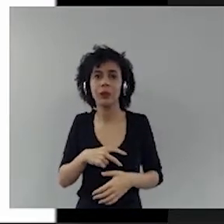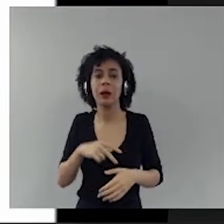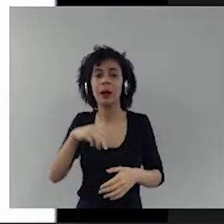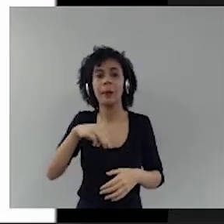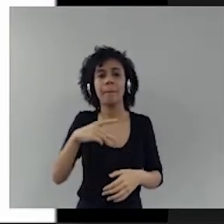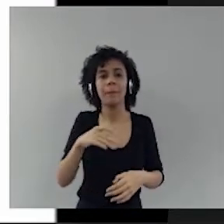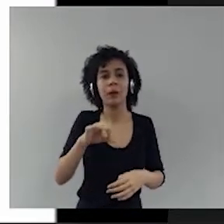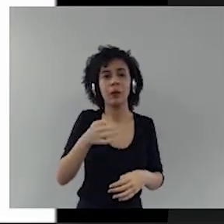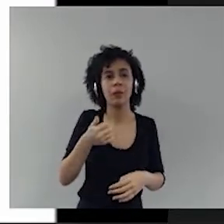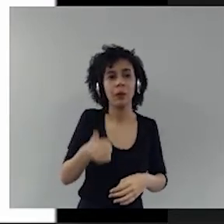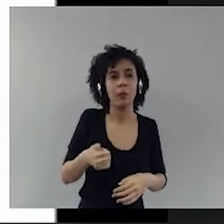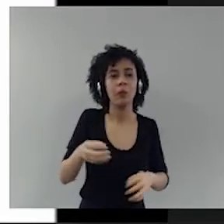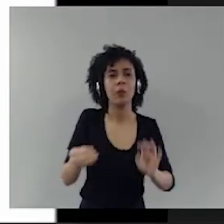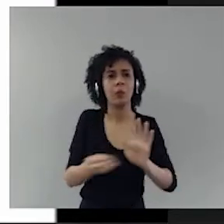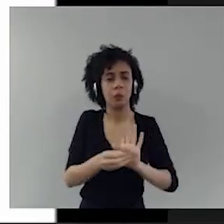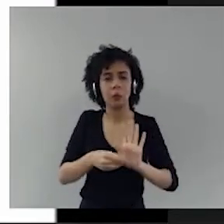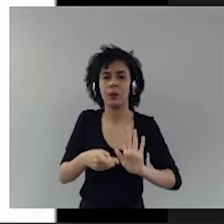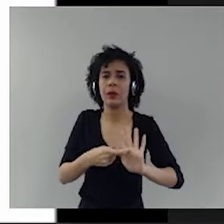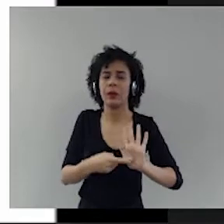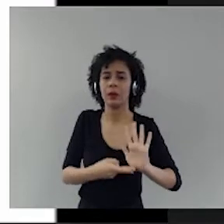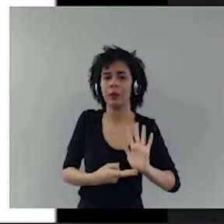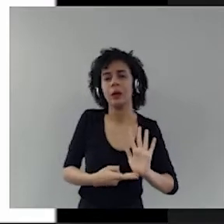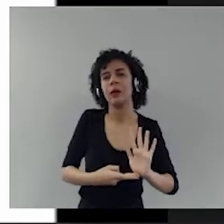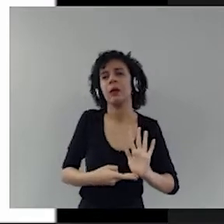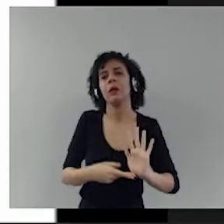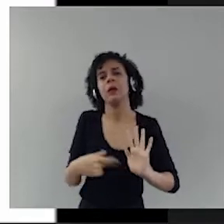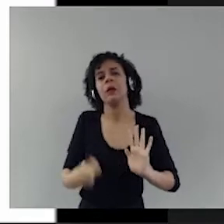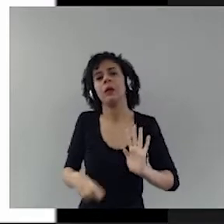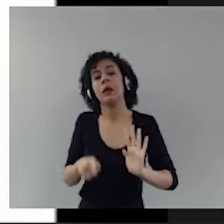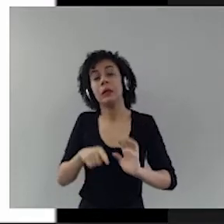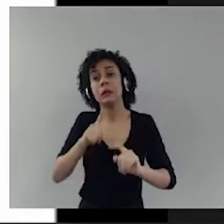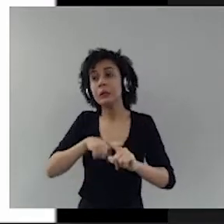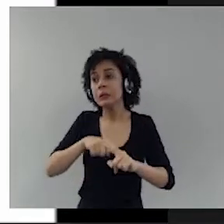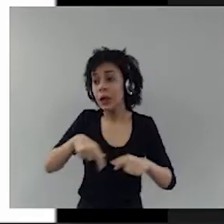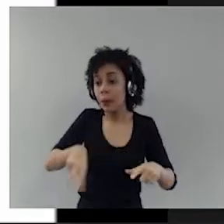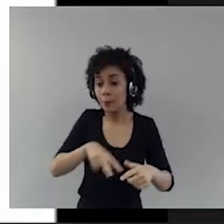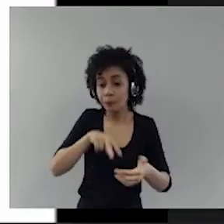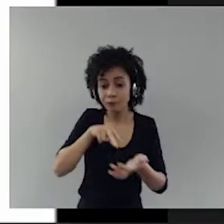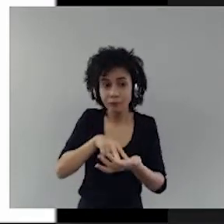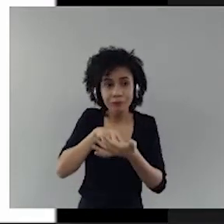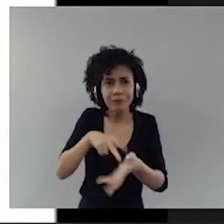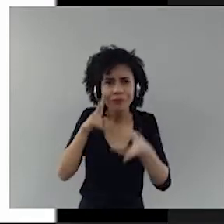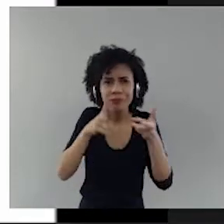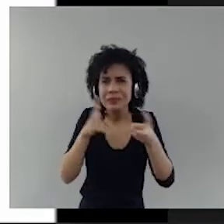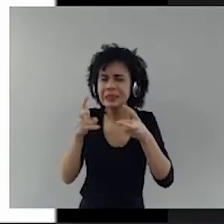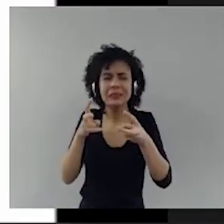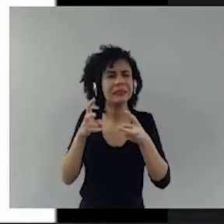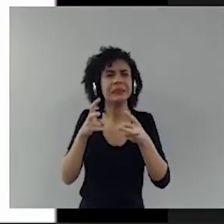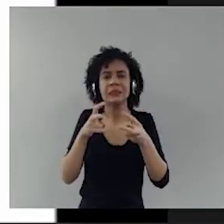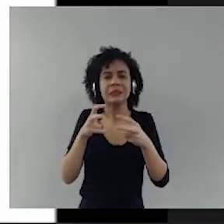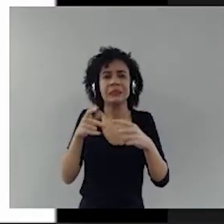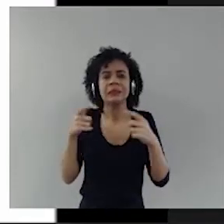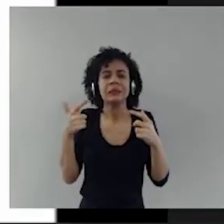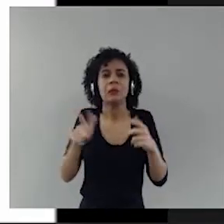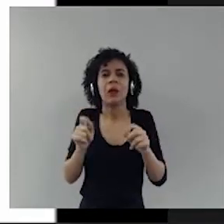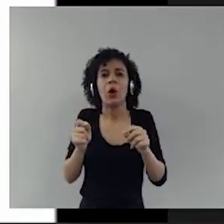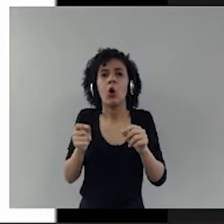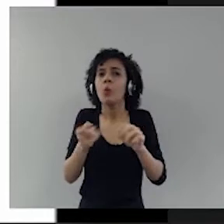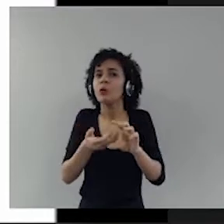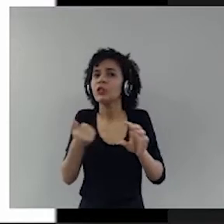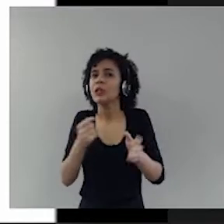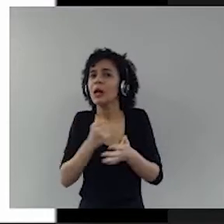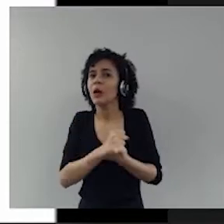a mp9001 estabelecer o requisito de quando o cenário completo se revelar indispensável à realização da